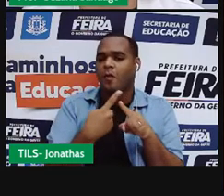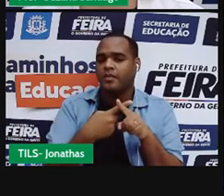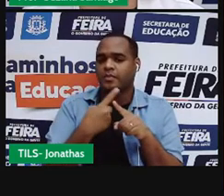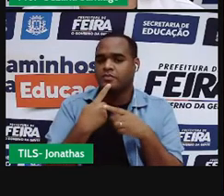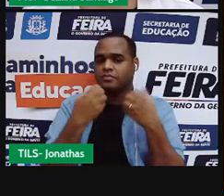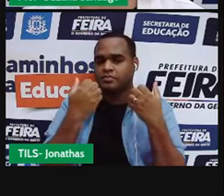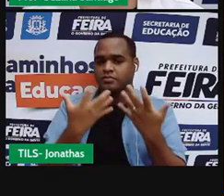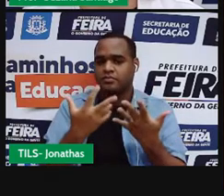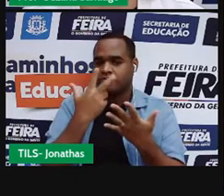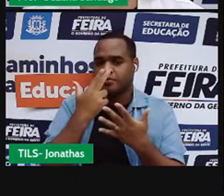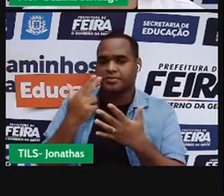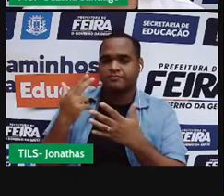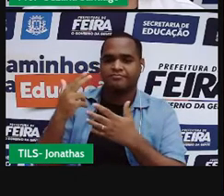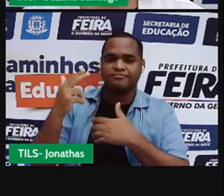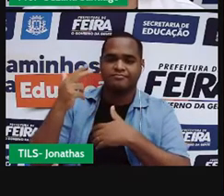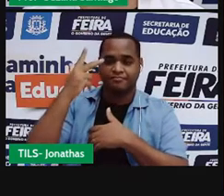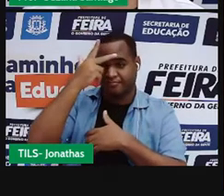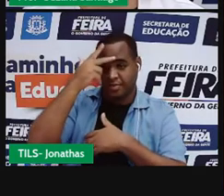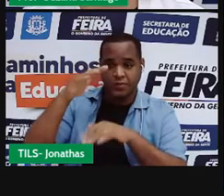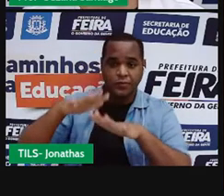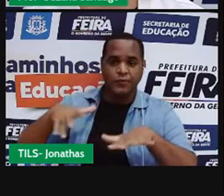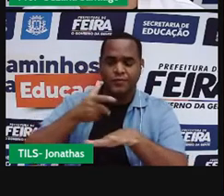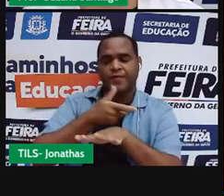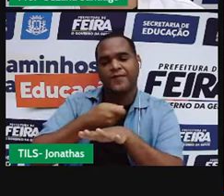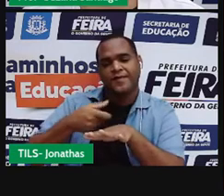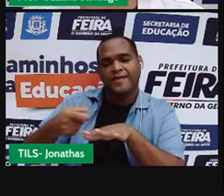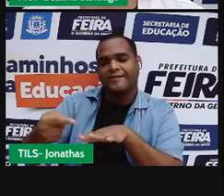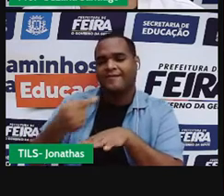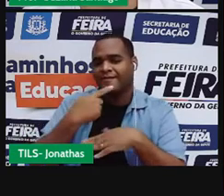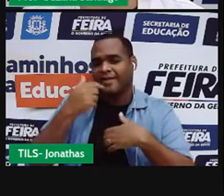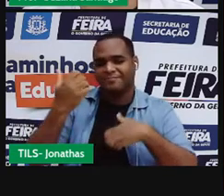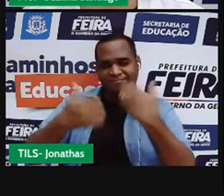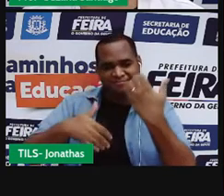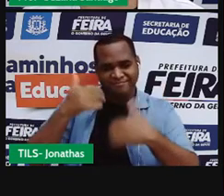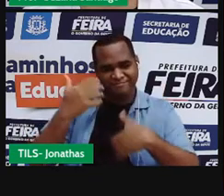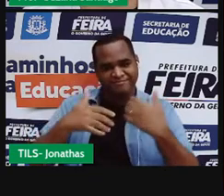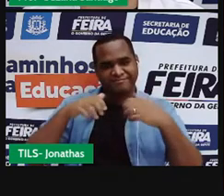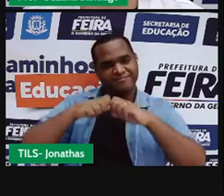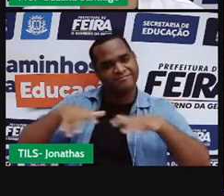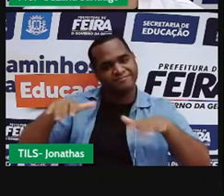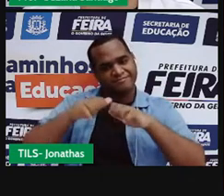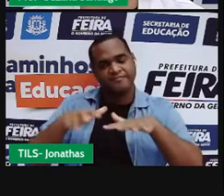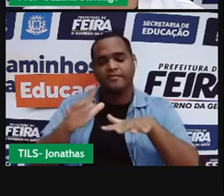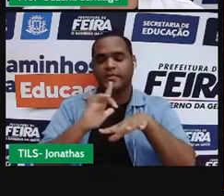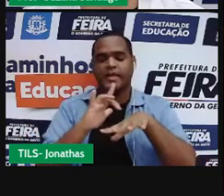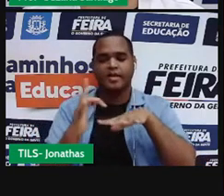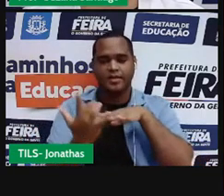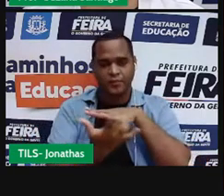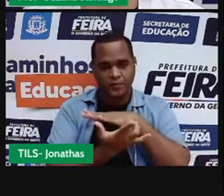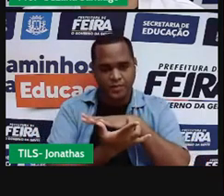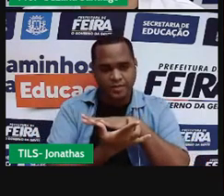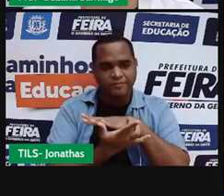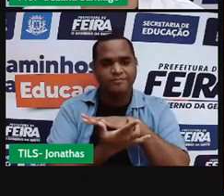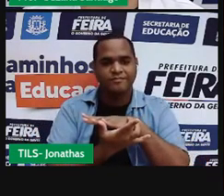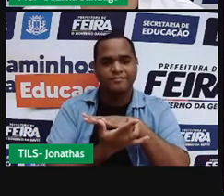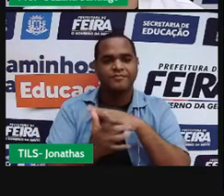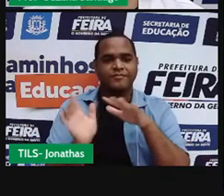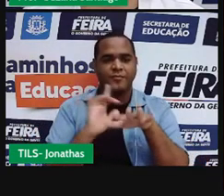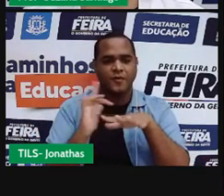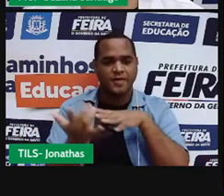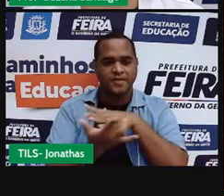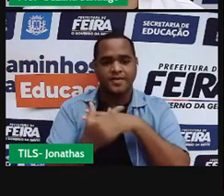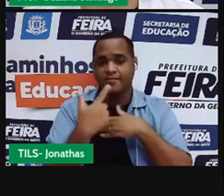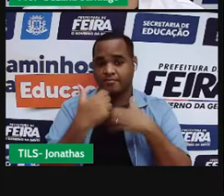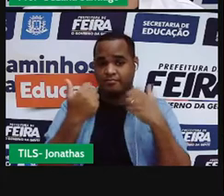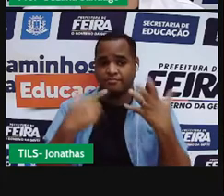dessa circulação de fake news. Tem muita desinformação sendo veiculada nas mídias, especialmente nas redes